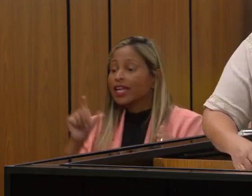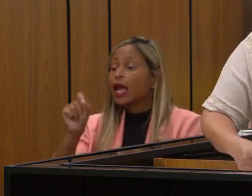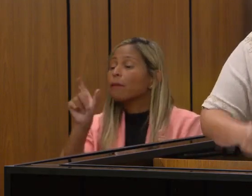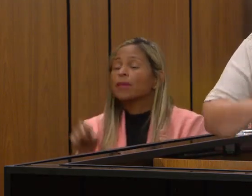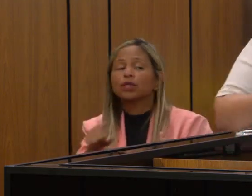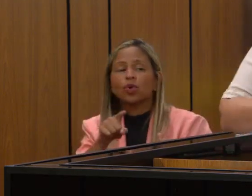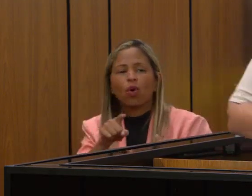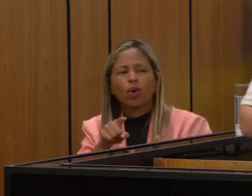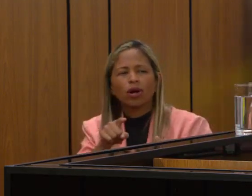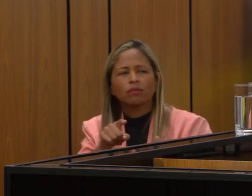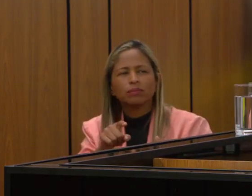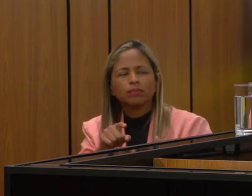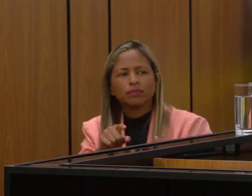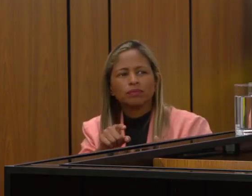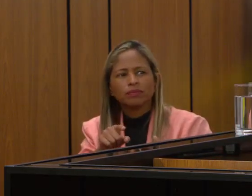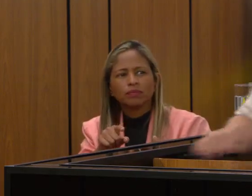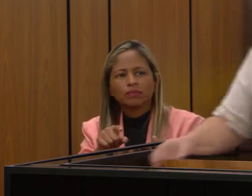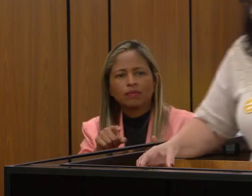foi a